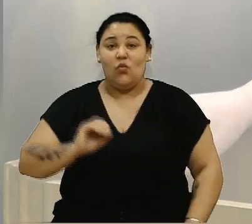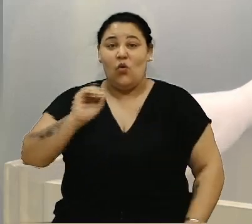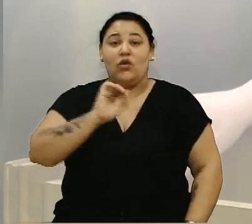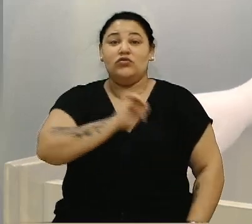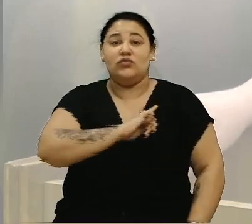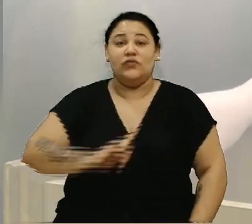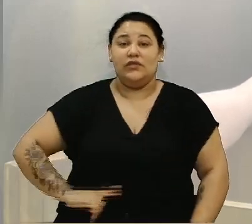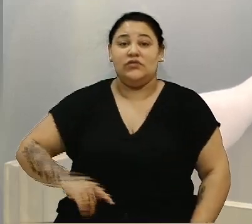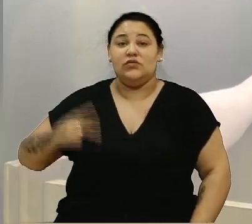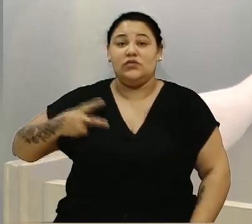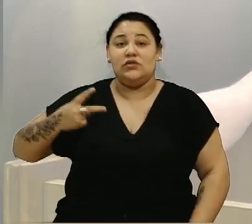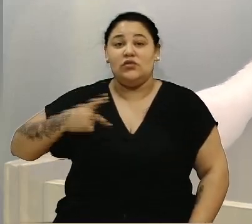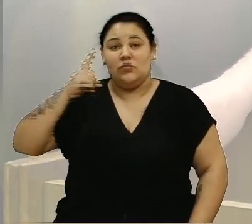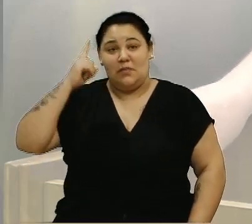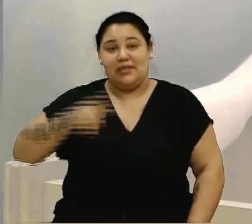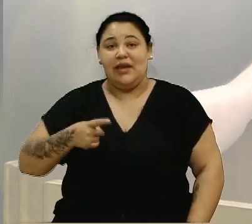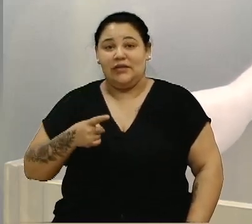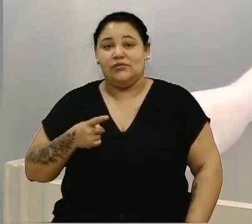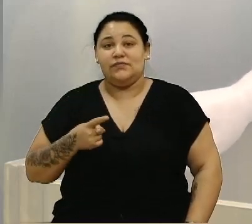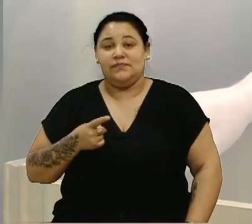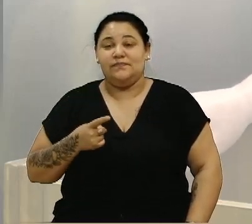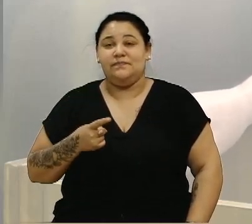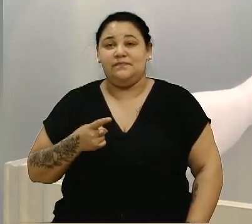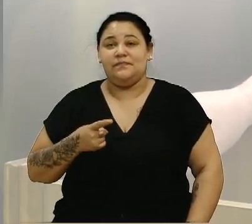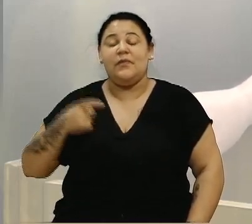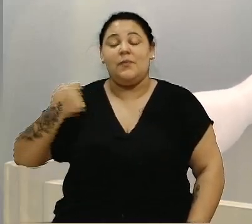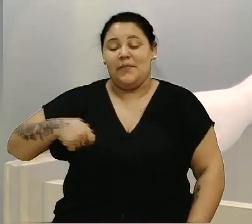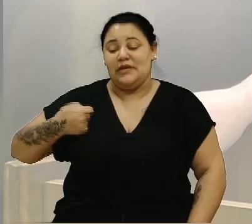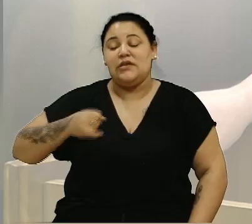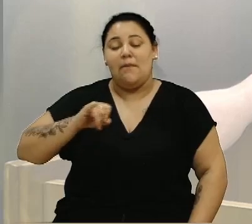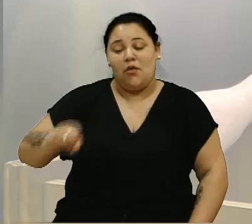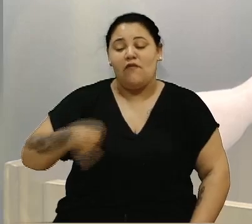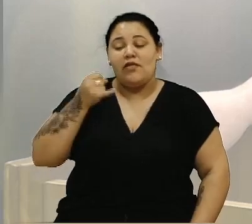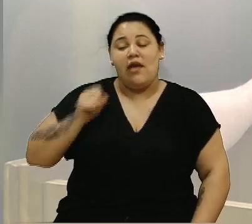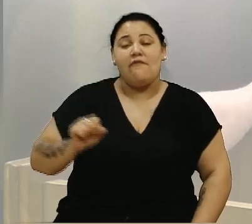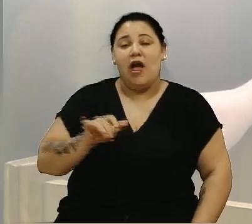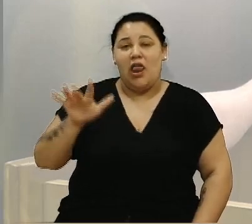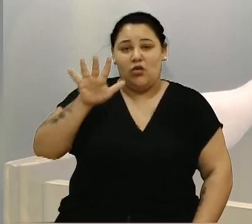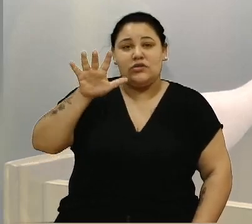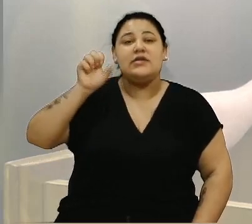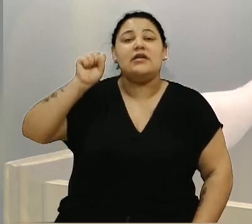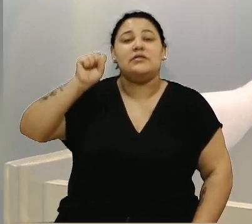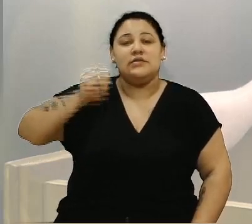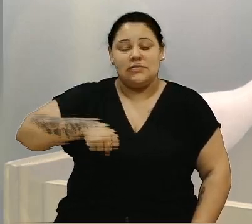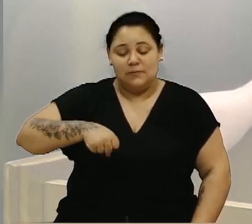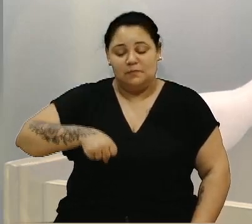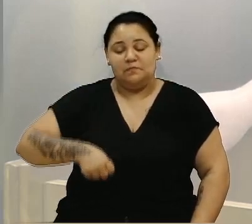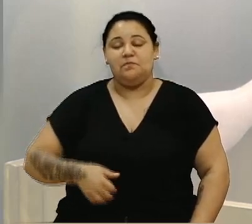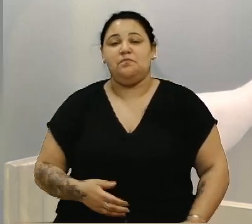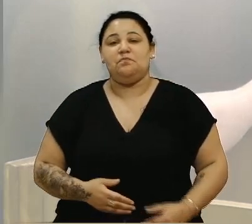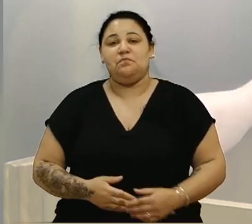segundo mandato tem que ser muito bem aproveitada. Tem que ser muito bem aproveitada.